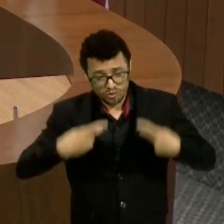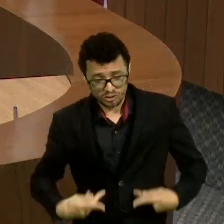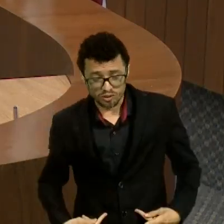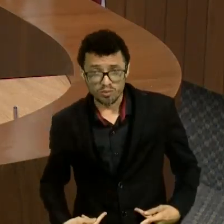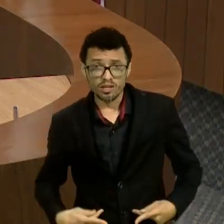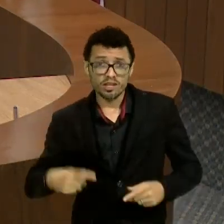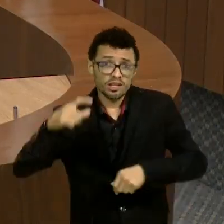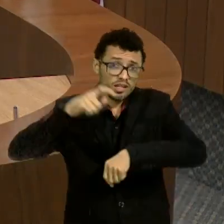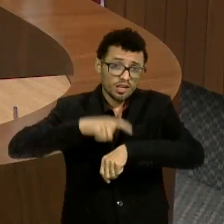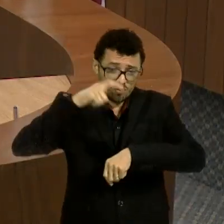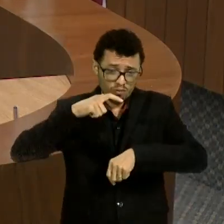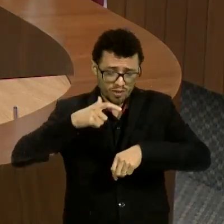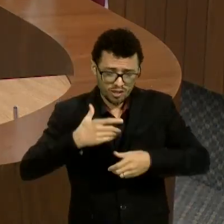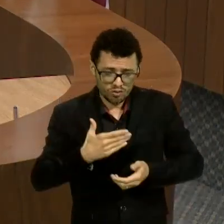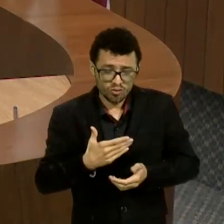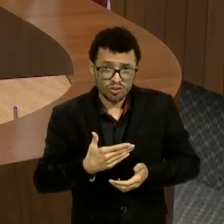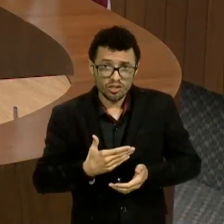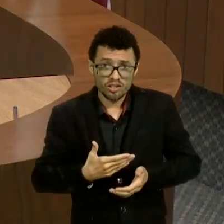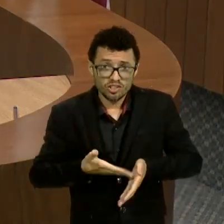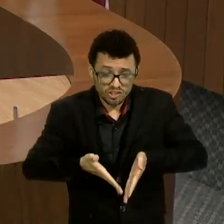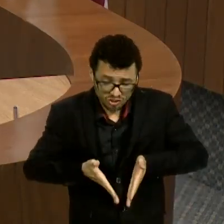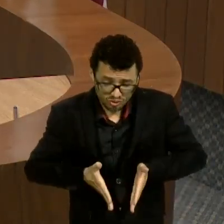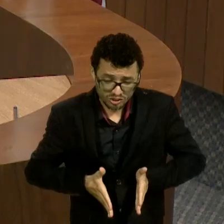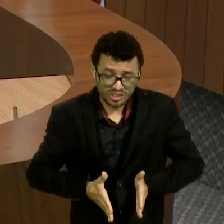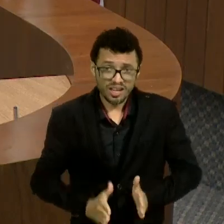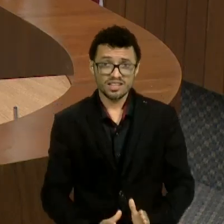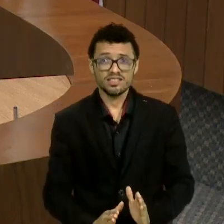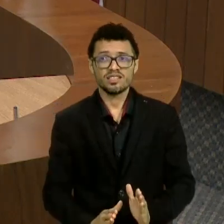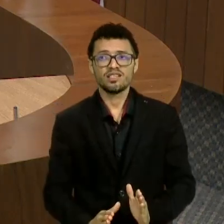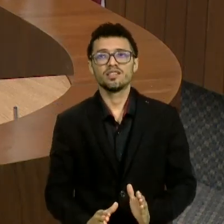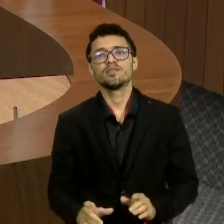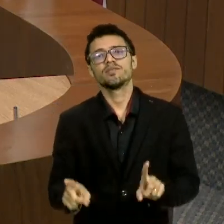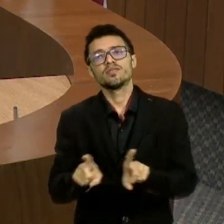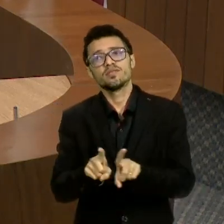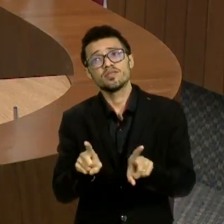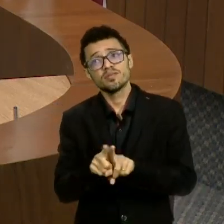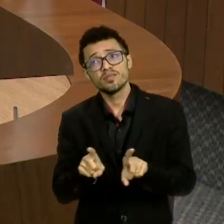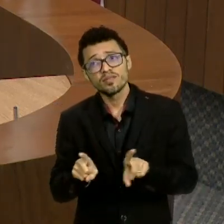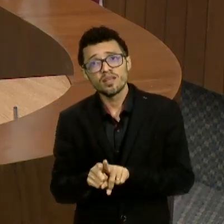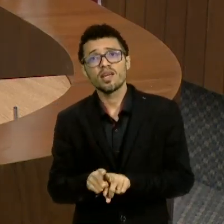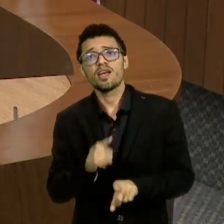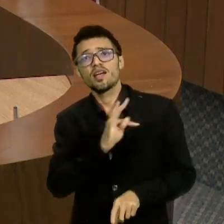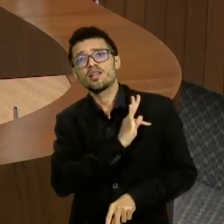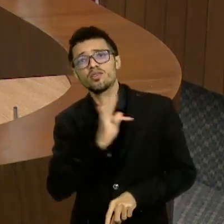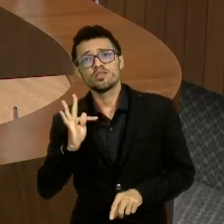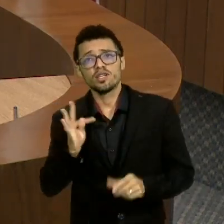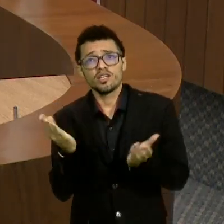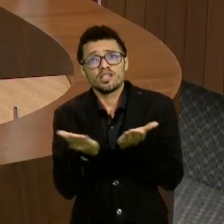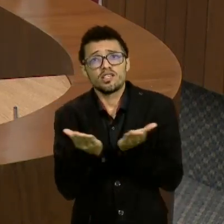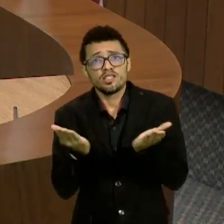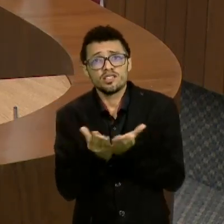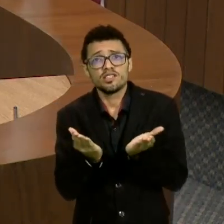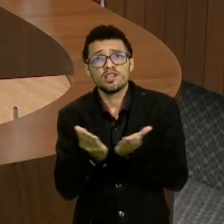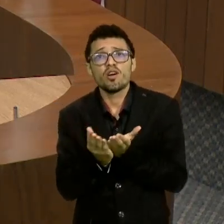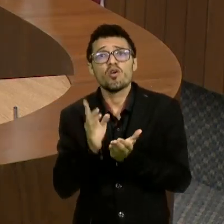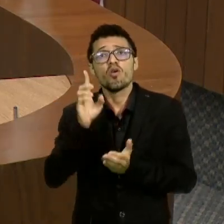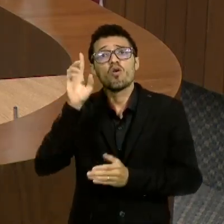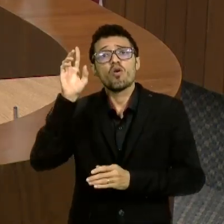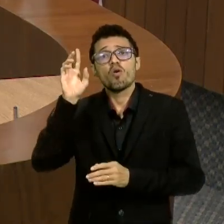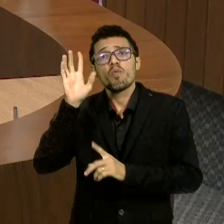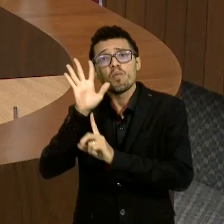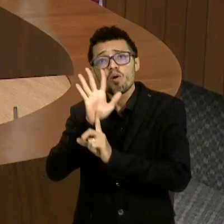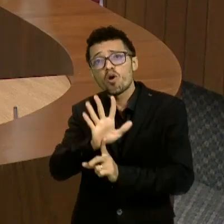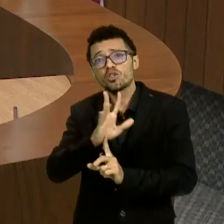a teologia Cristã enfatiza a criação divina e o valor intrínseco de cada